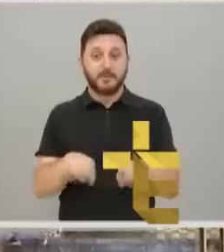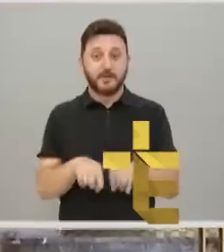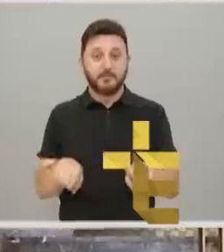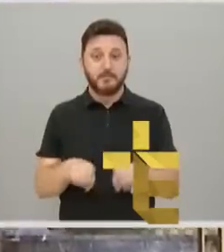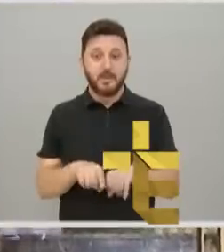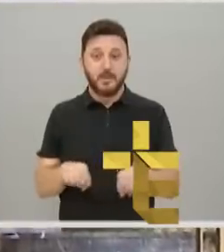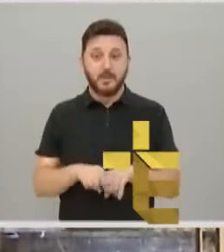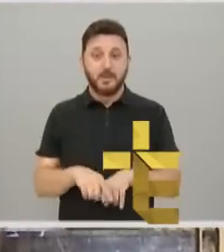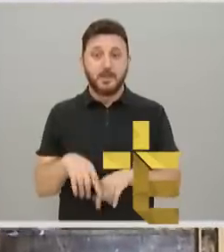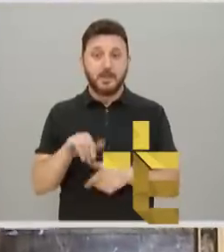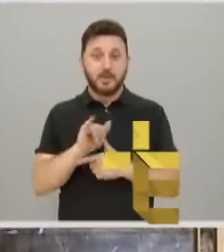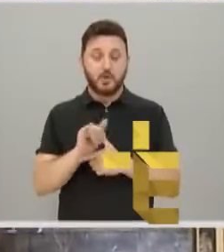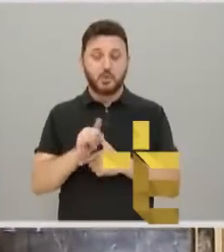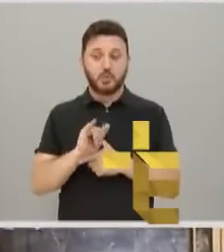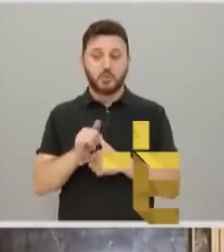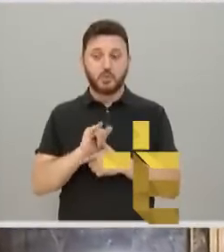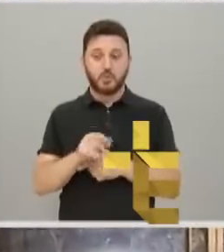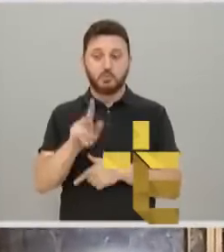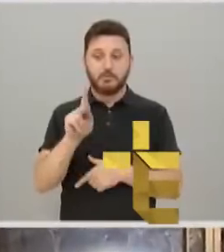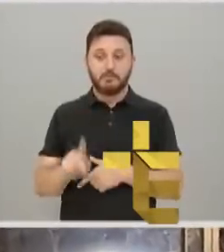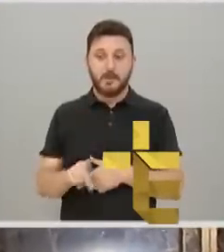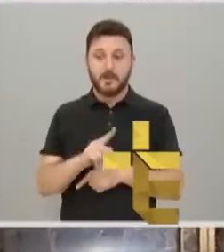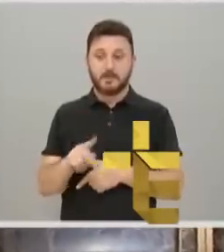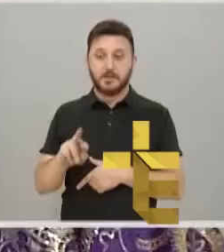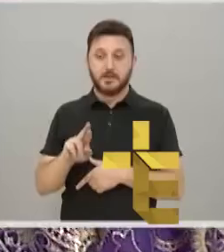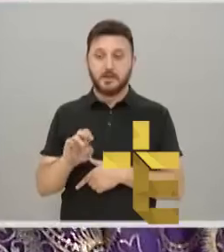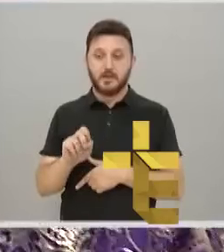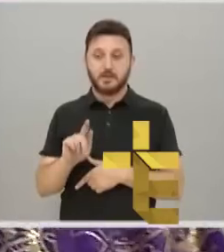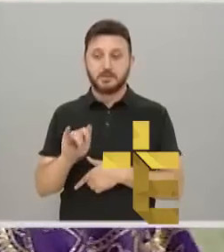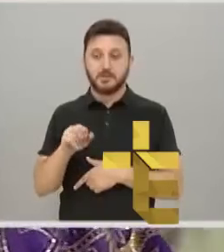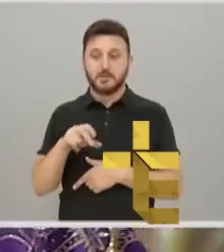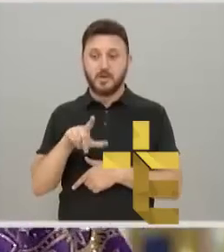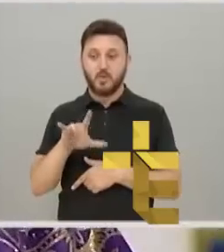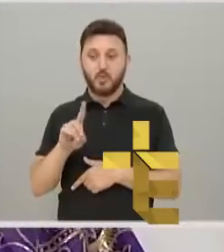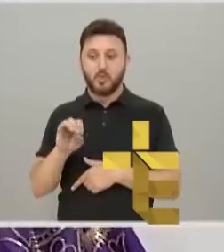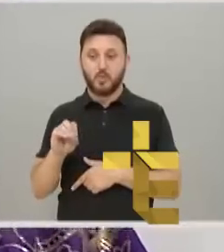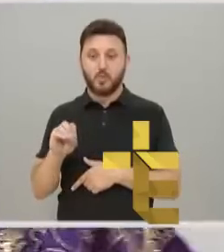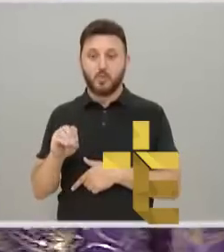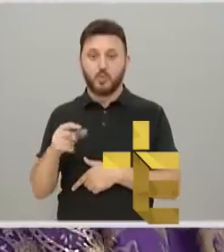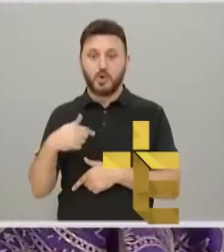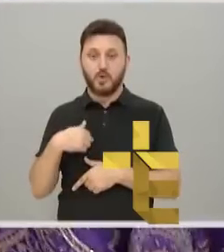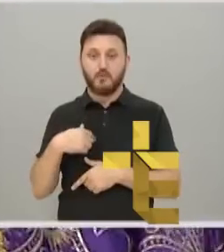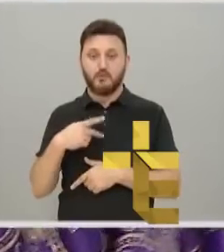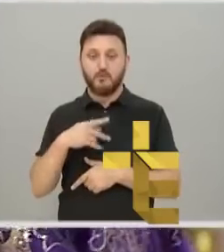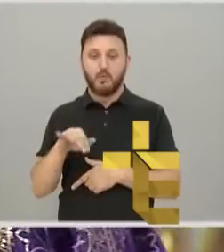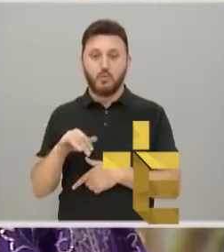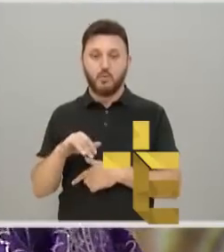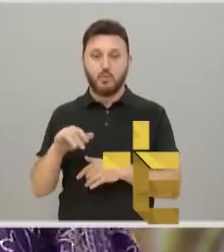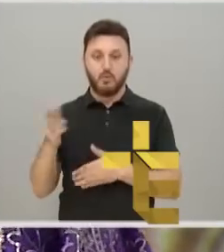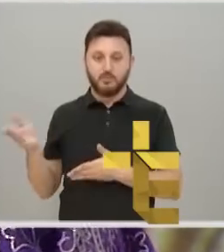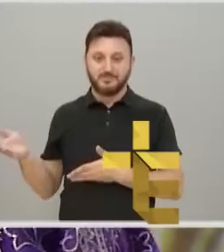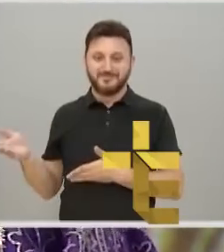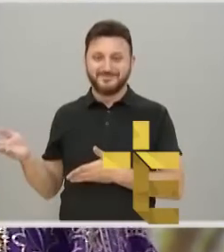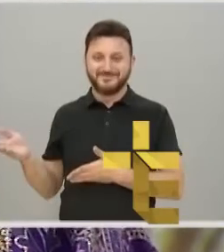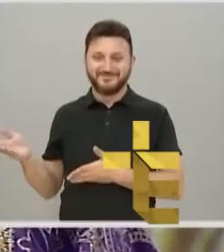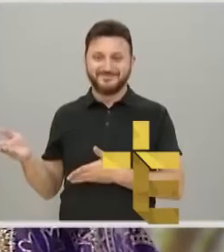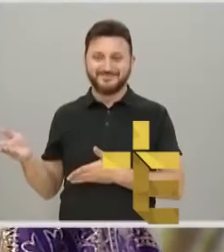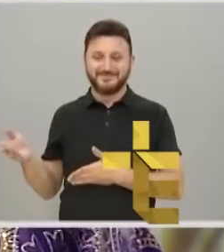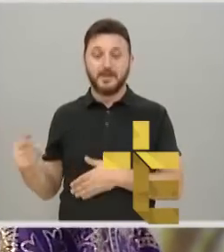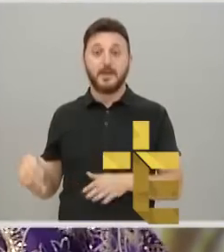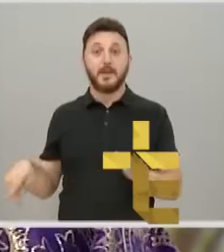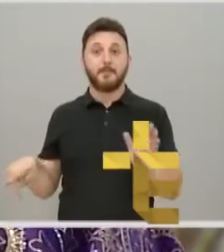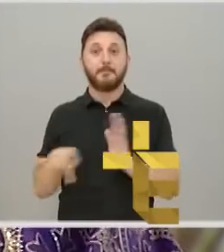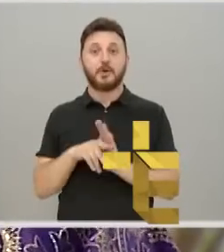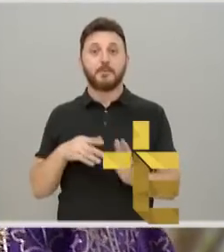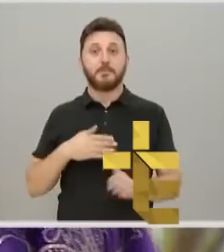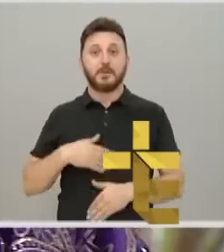semana, inscreva-se no YouTube, Padre Reginaldo Manzotti. Eu vou dar um testemunho em favor, sobre a minha pertença à